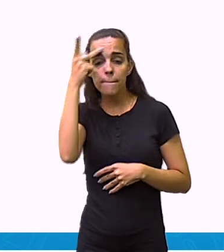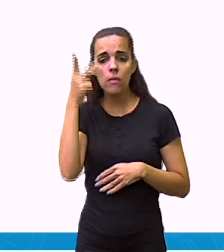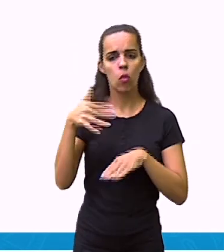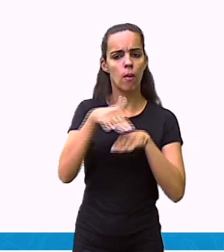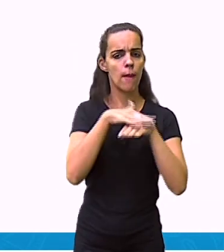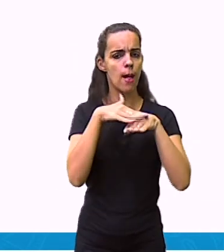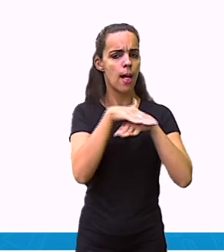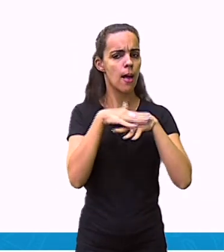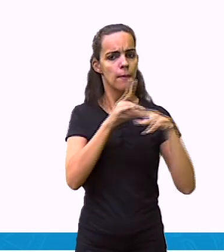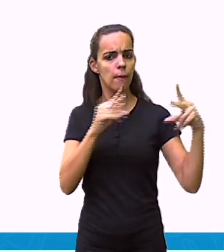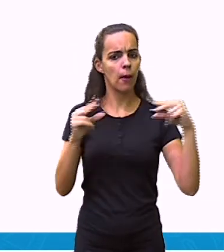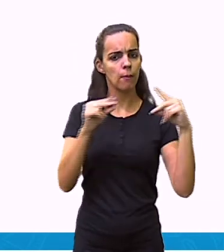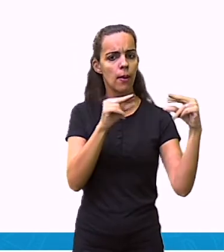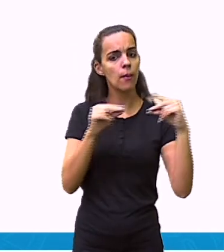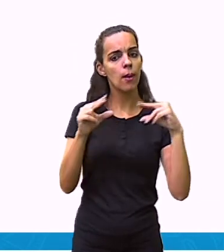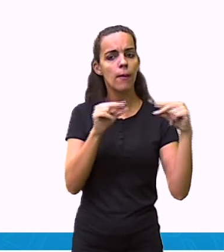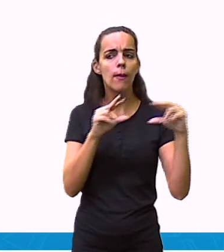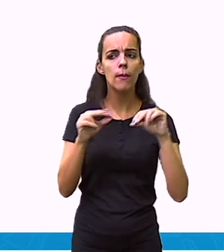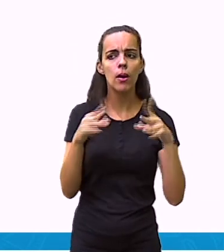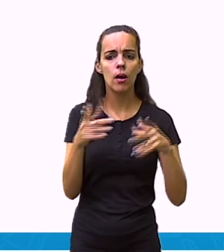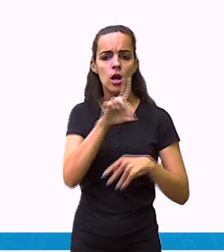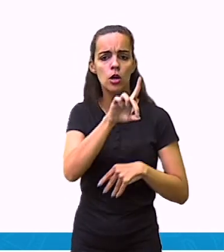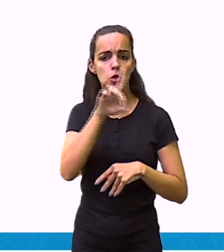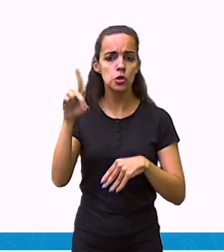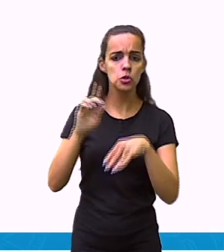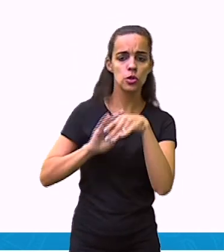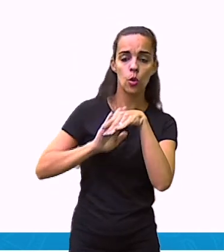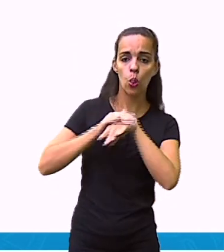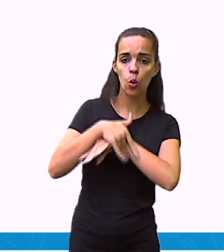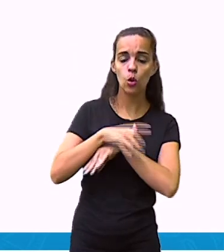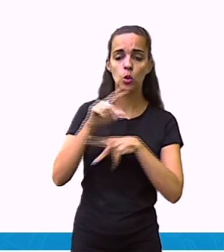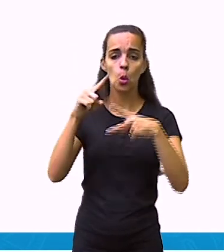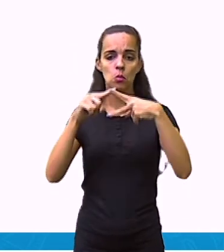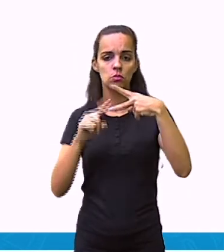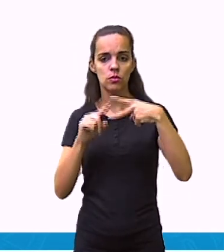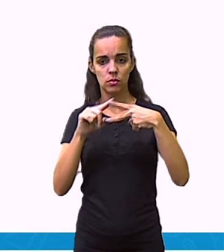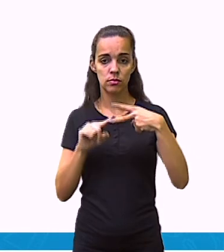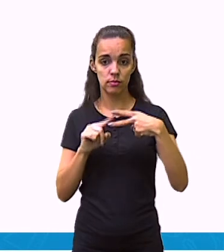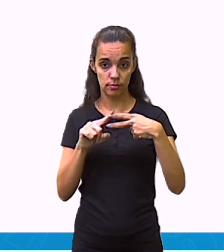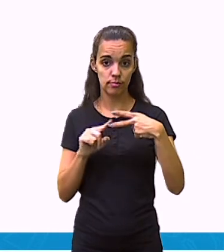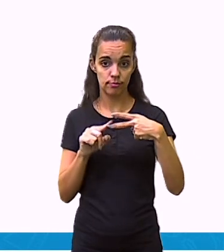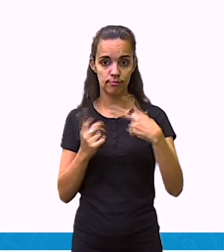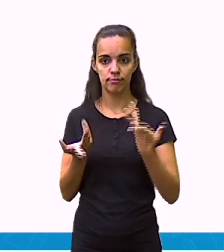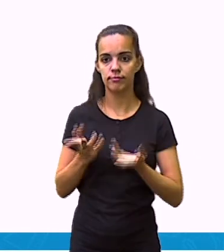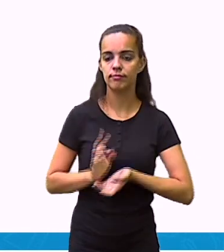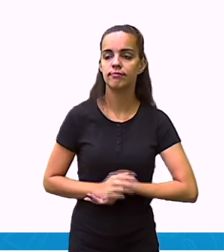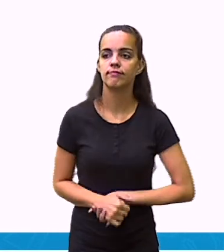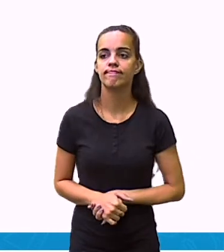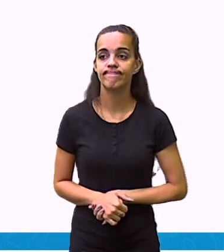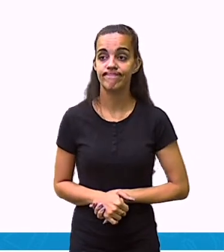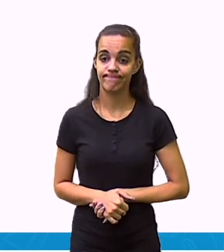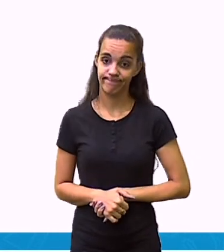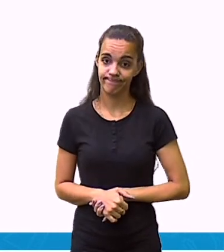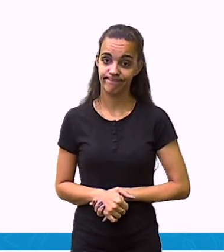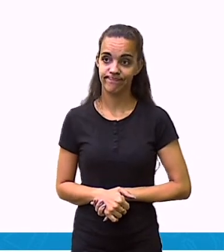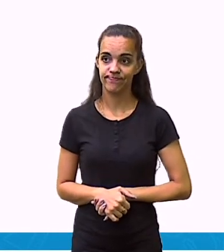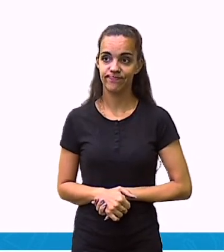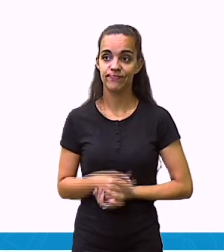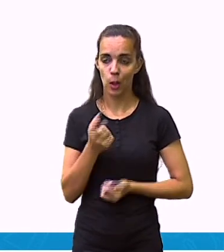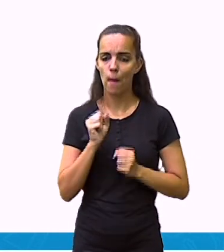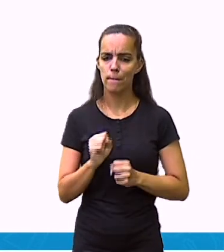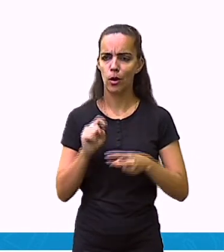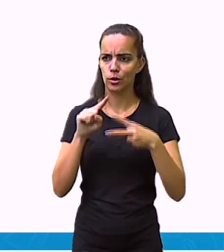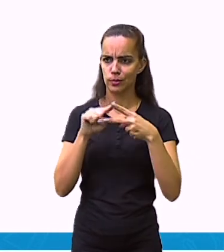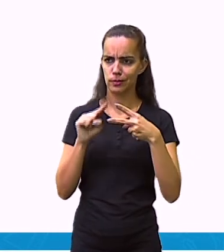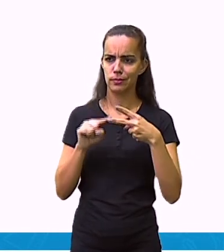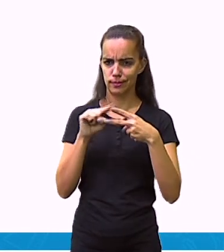conversando? Durante o dia, durante a noite ou em ambos os espaços de tempo? Acredito que você